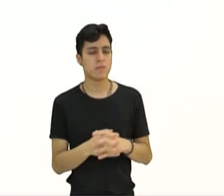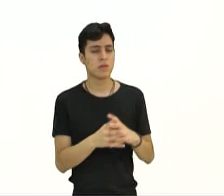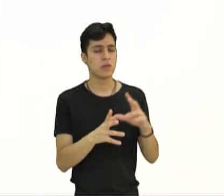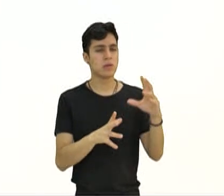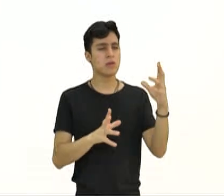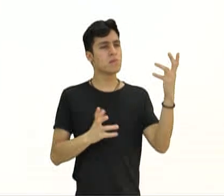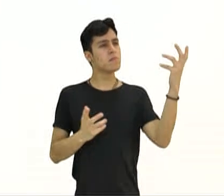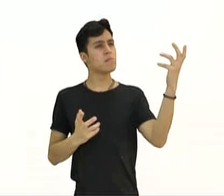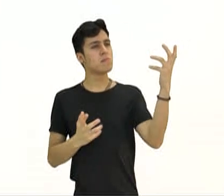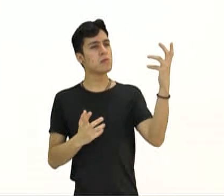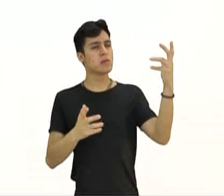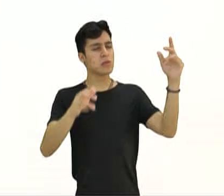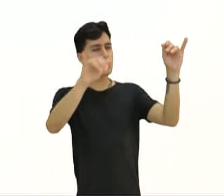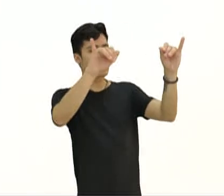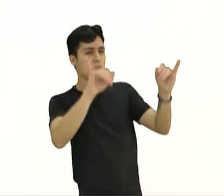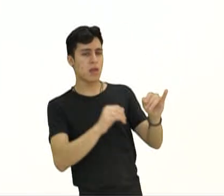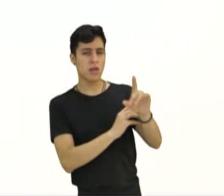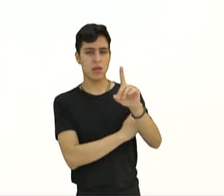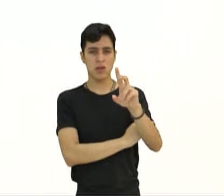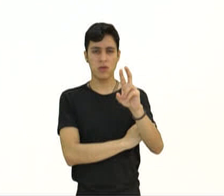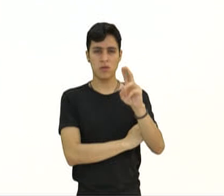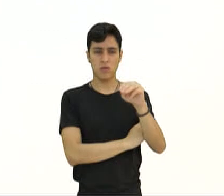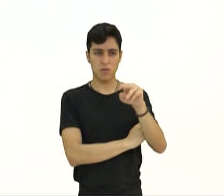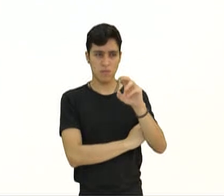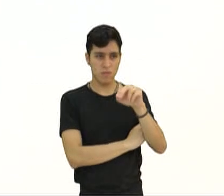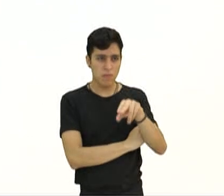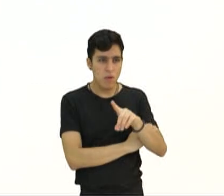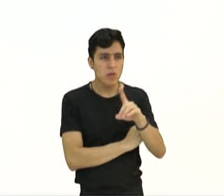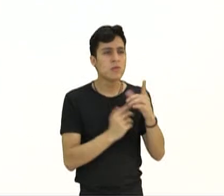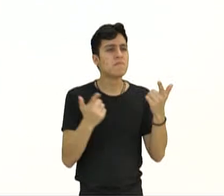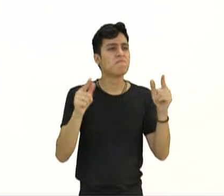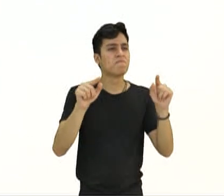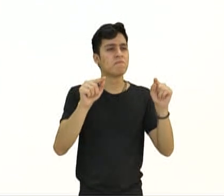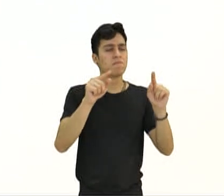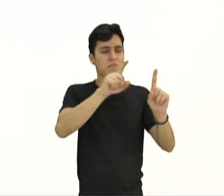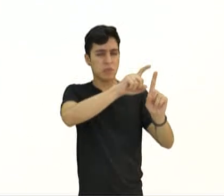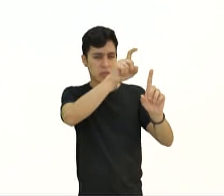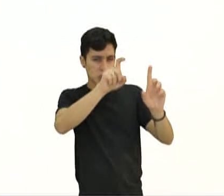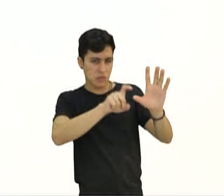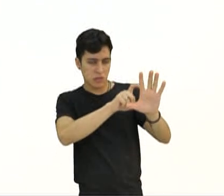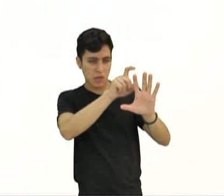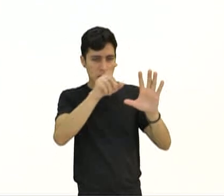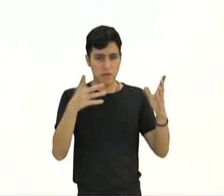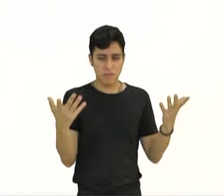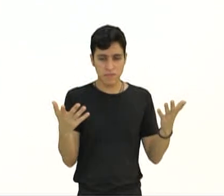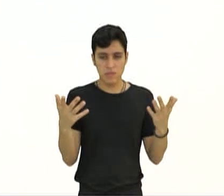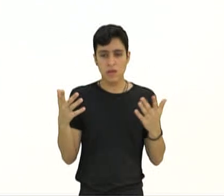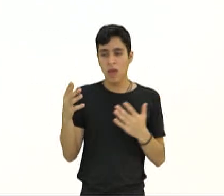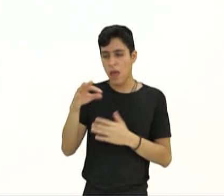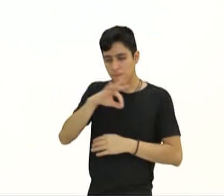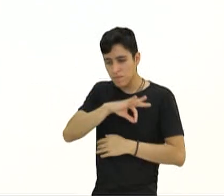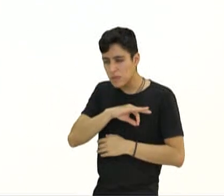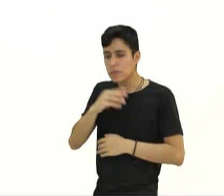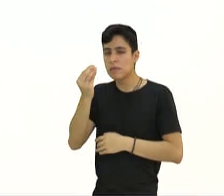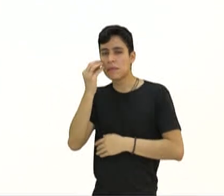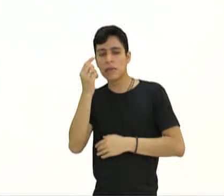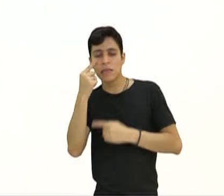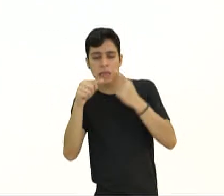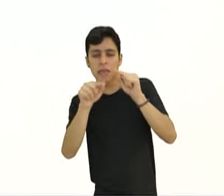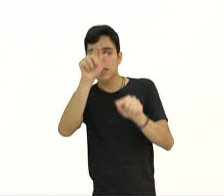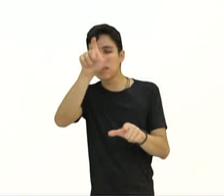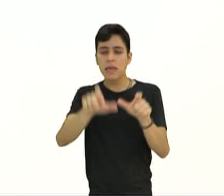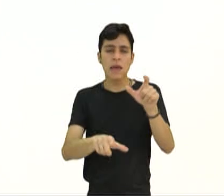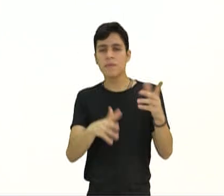pichada no Rio. Câmera flagrou ação de casal de vândalos. Polícia Civil tenta identificar os jovens.